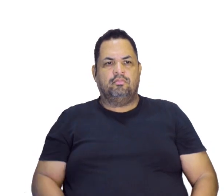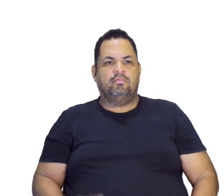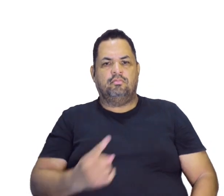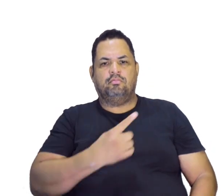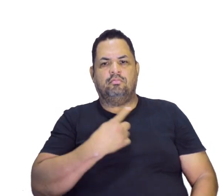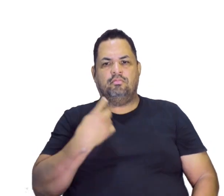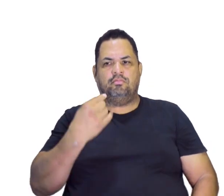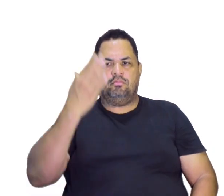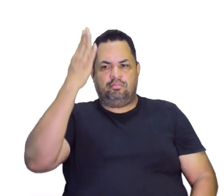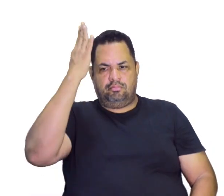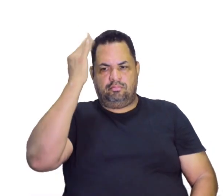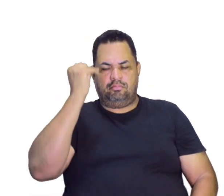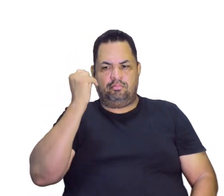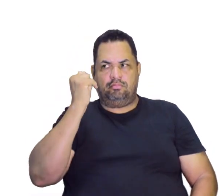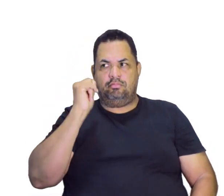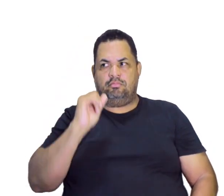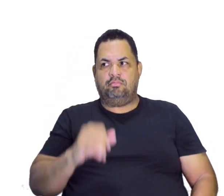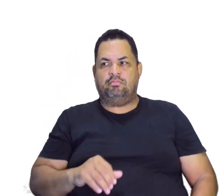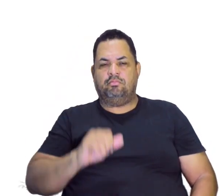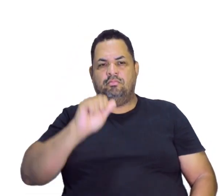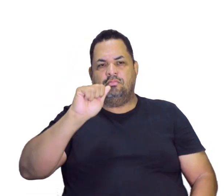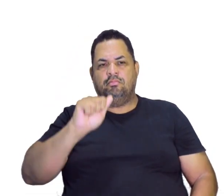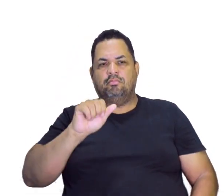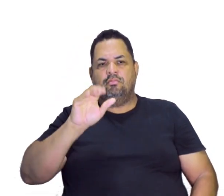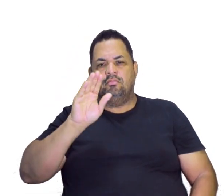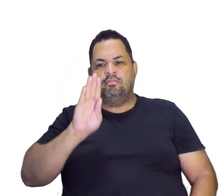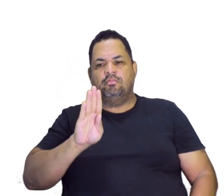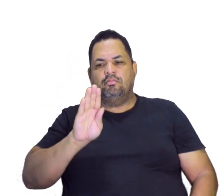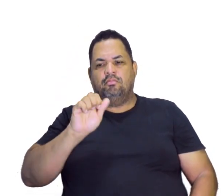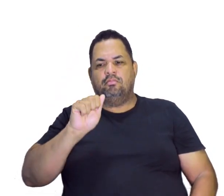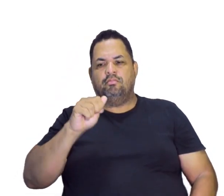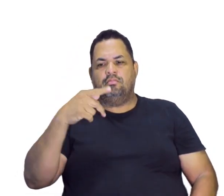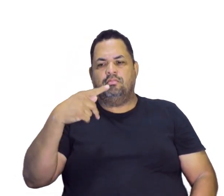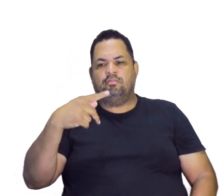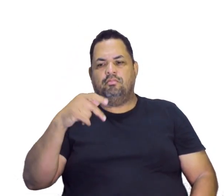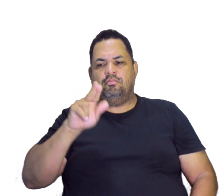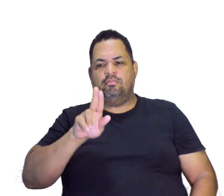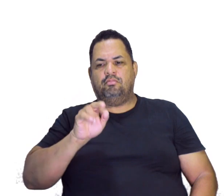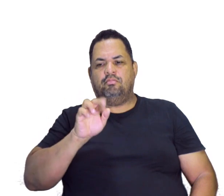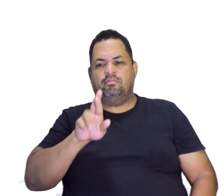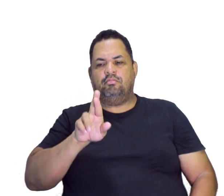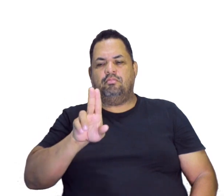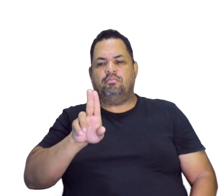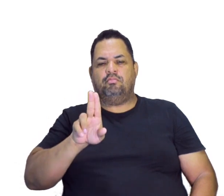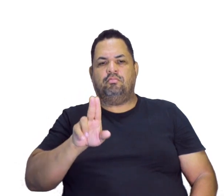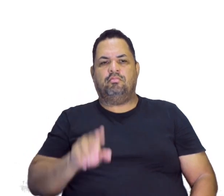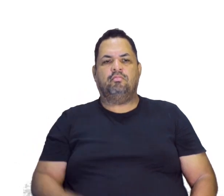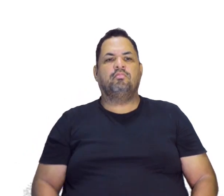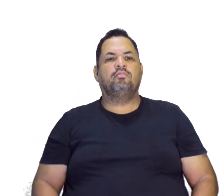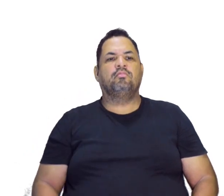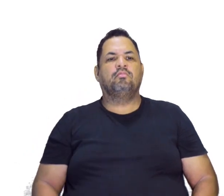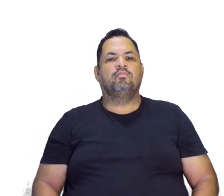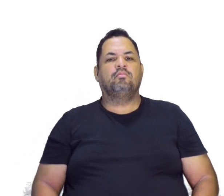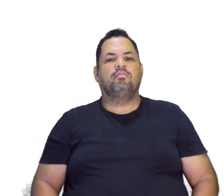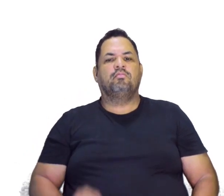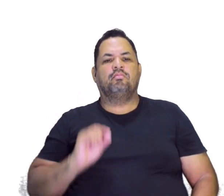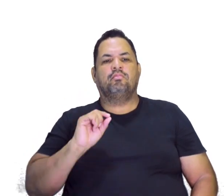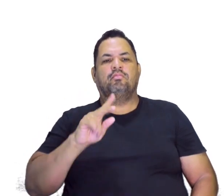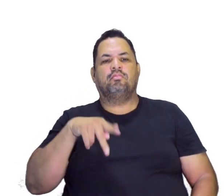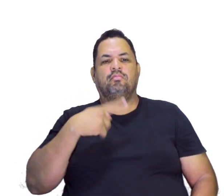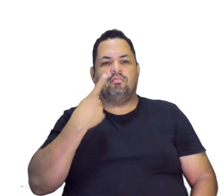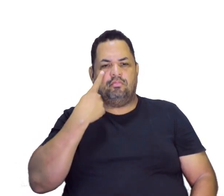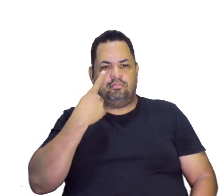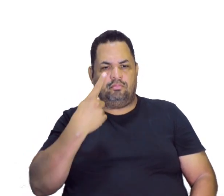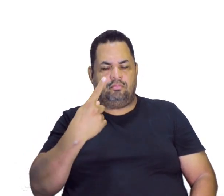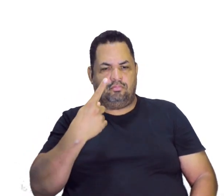sabemos que é Abapuru. Mas o que significa? Os elementos do quadro, você fala o que você está